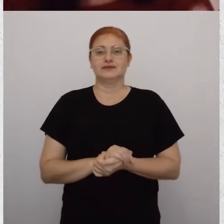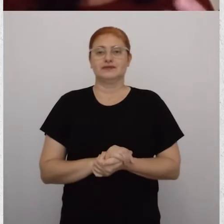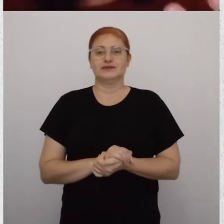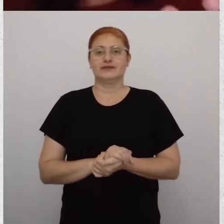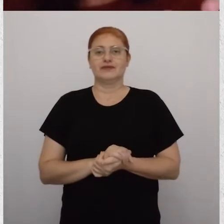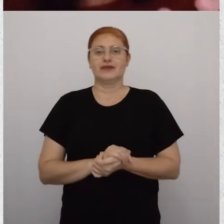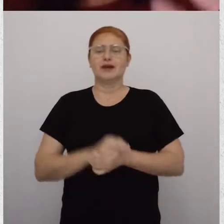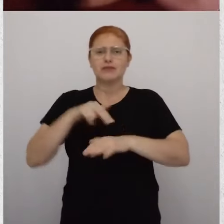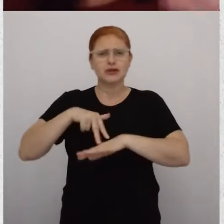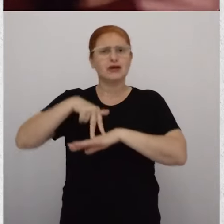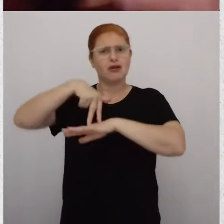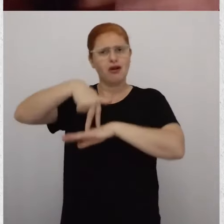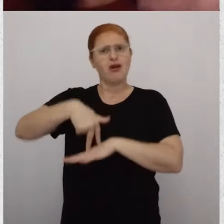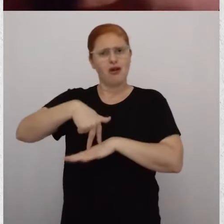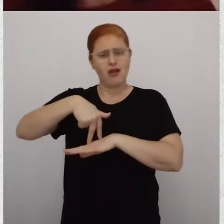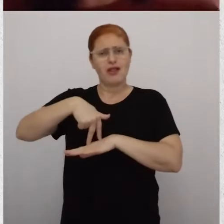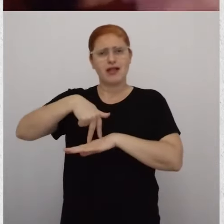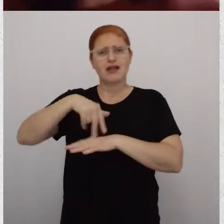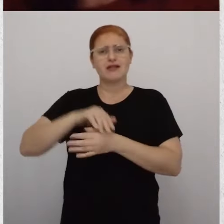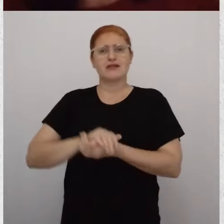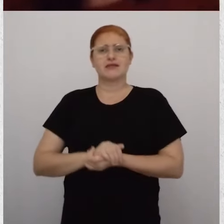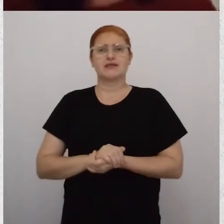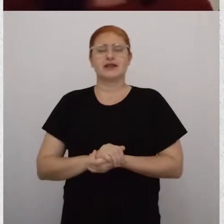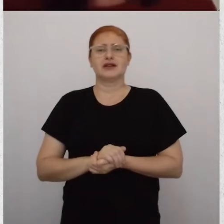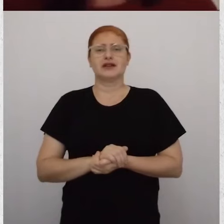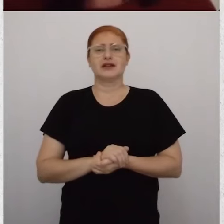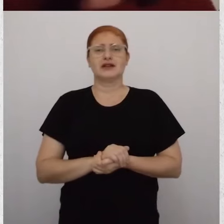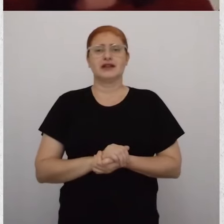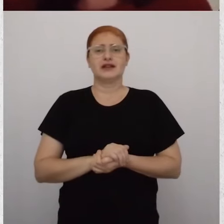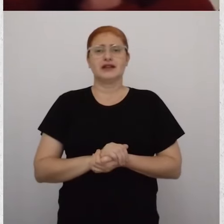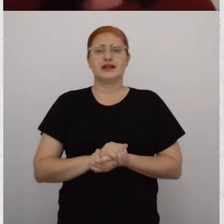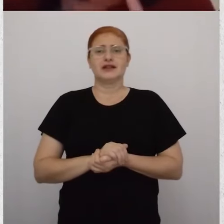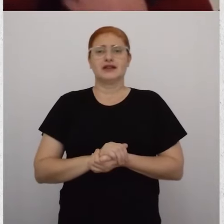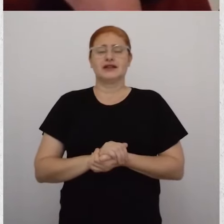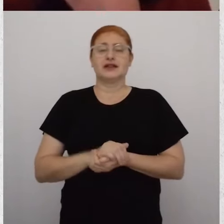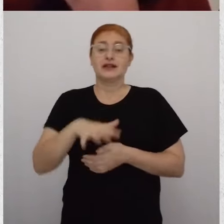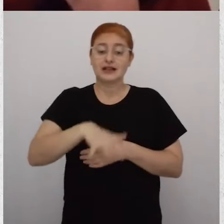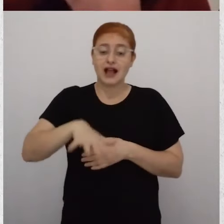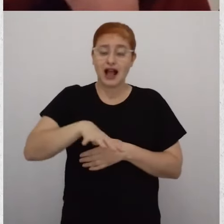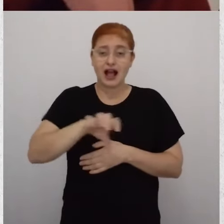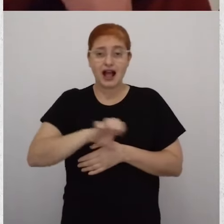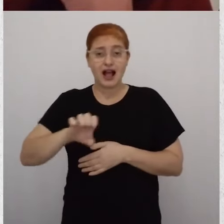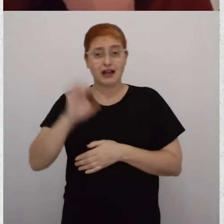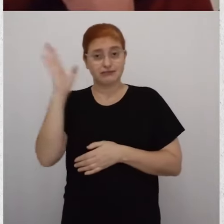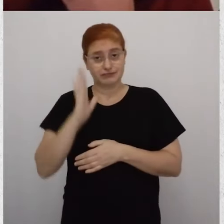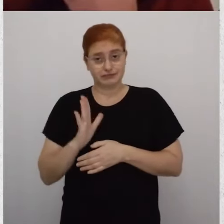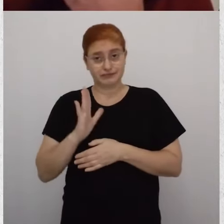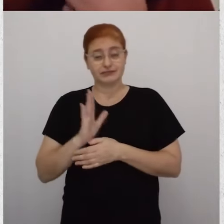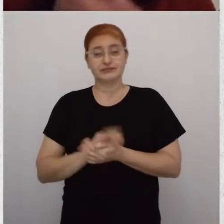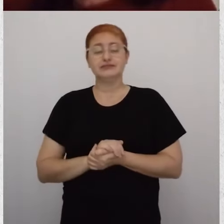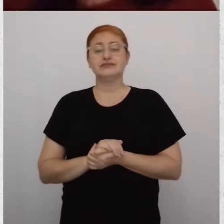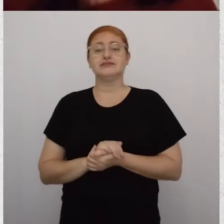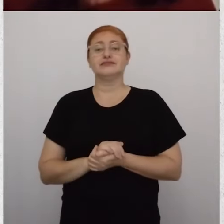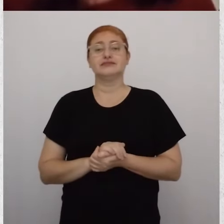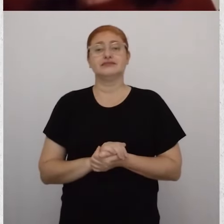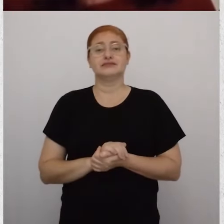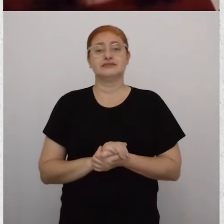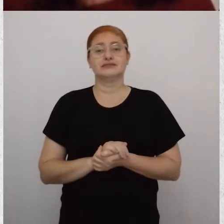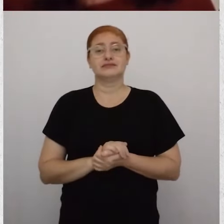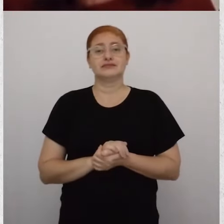de protagonismo que, no fundo, é que quem é que dá identidade a esse campo da esquerda, né, no Brasil. E